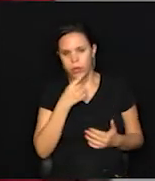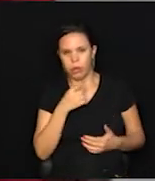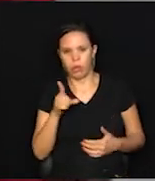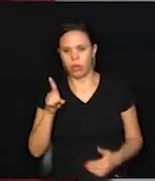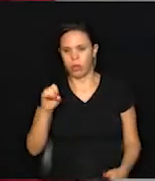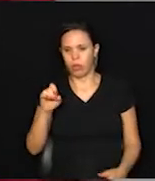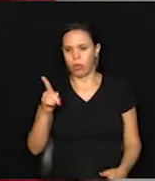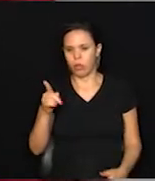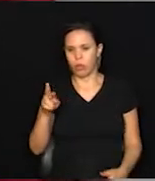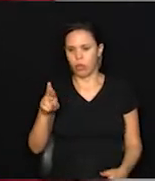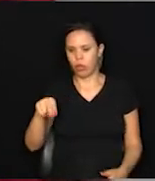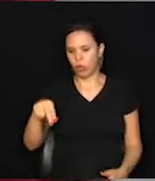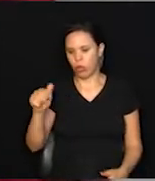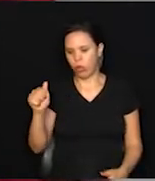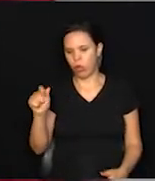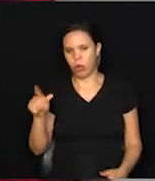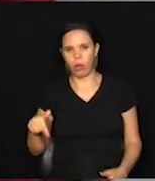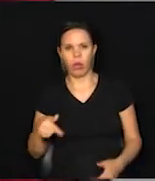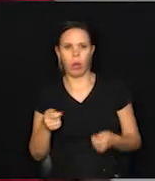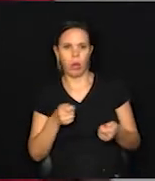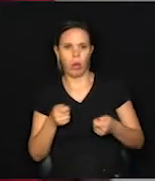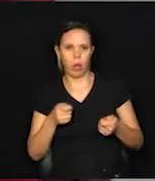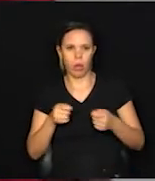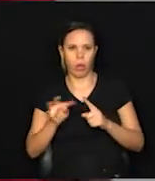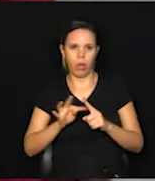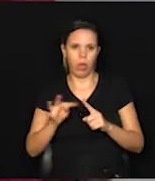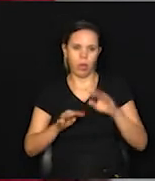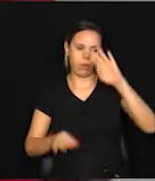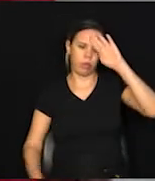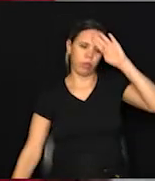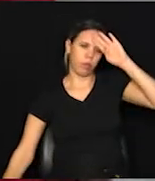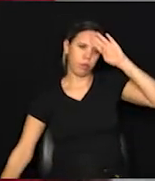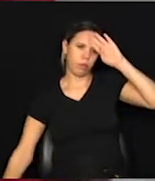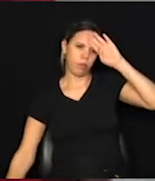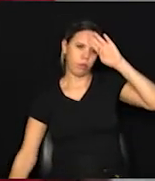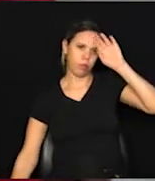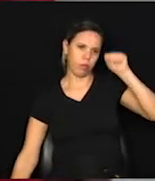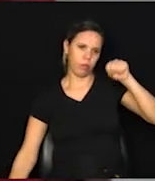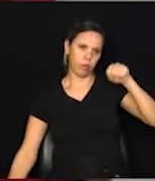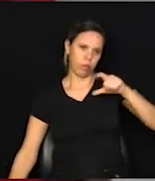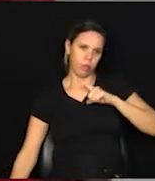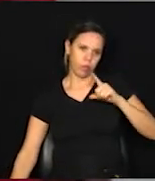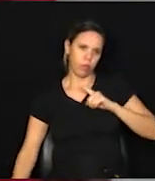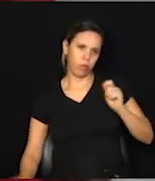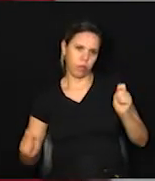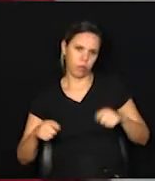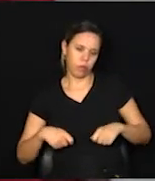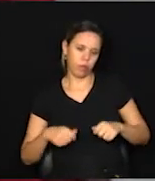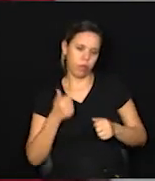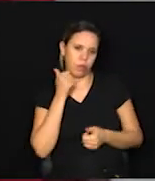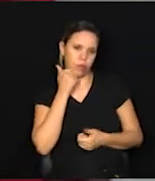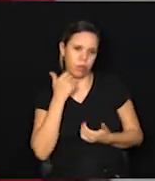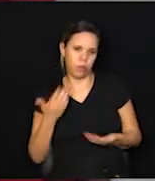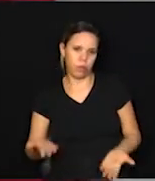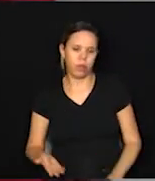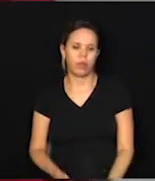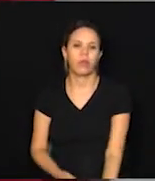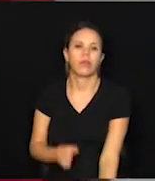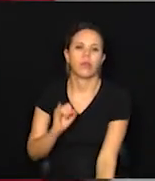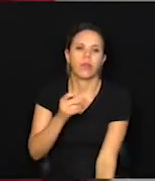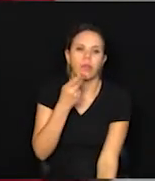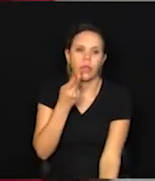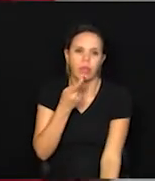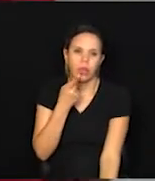casa, porque é restrição, controle da temperatura. Então, isso sim tem uma evidência científica. Agora, se falarem